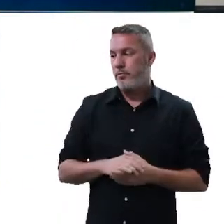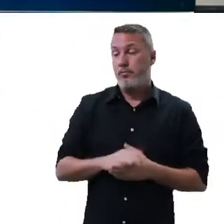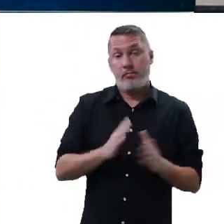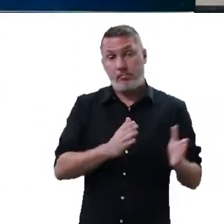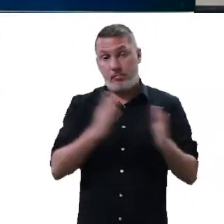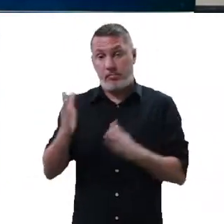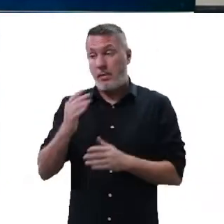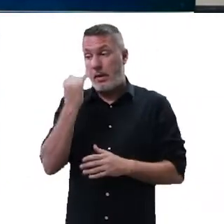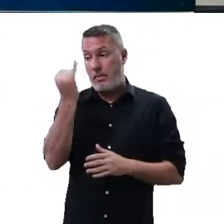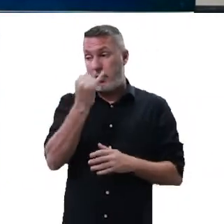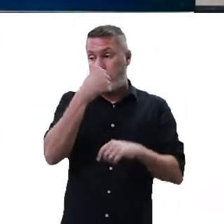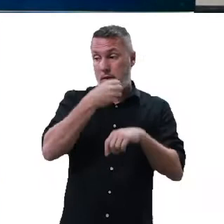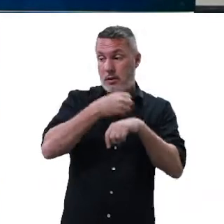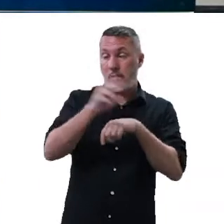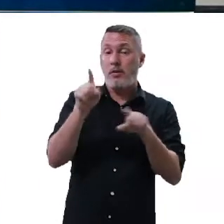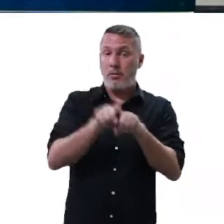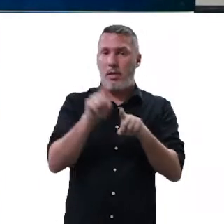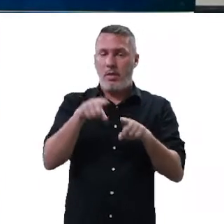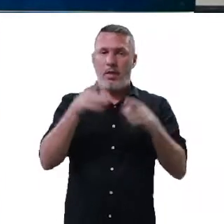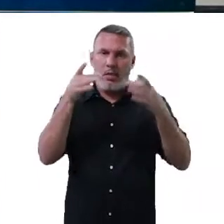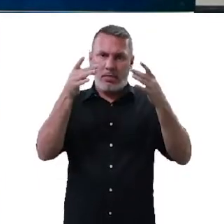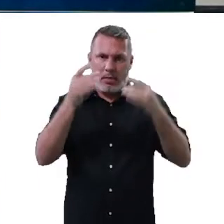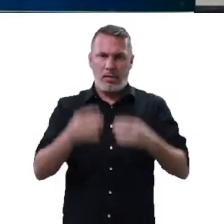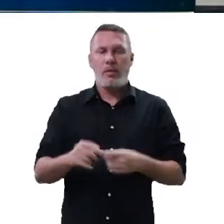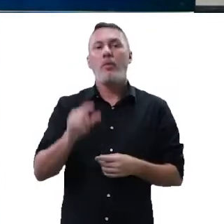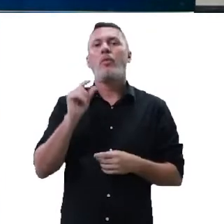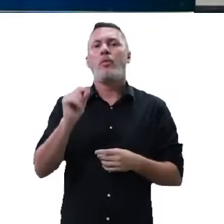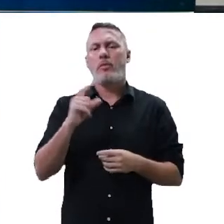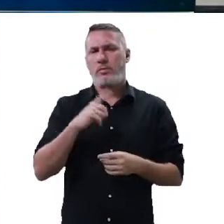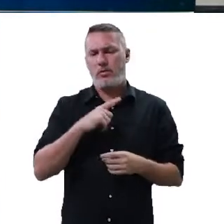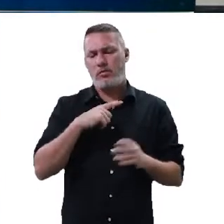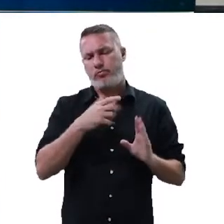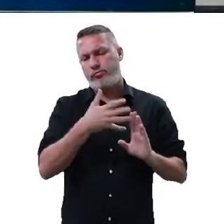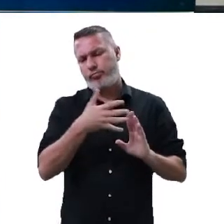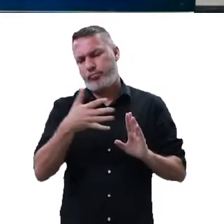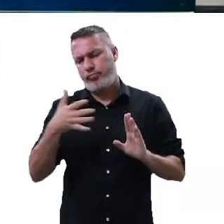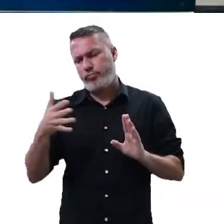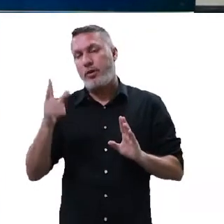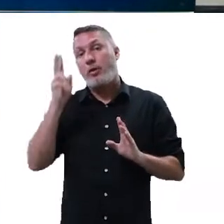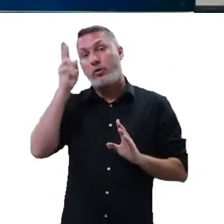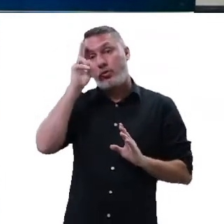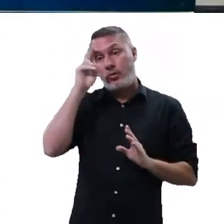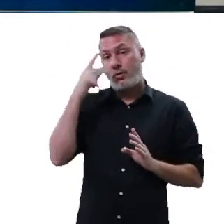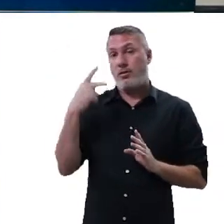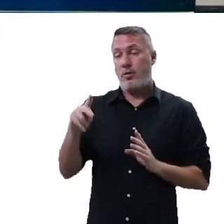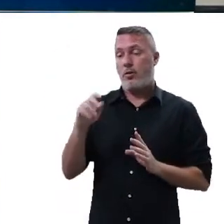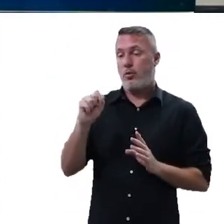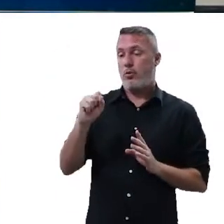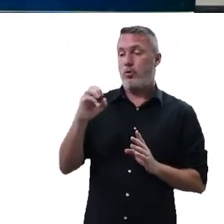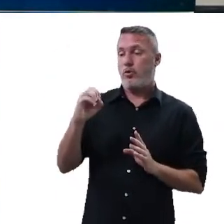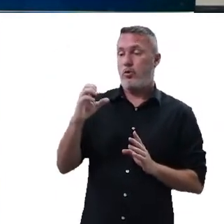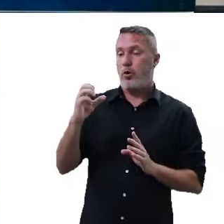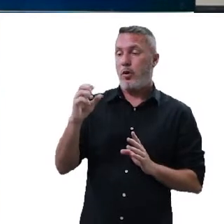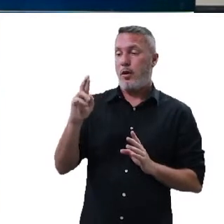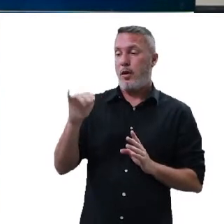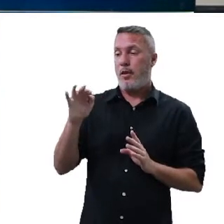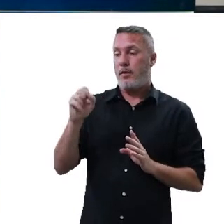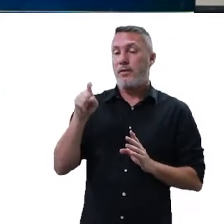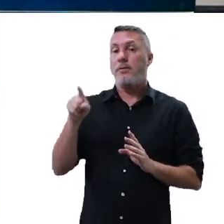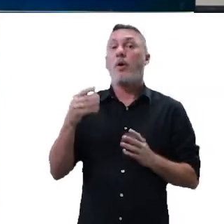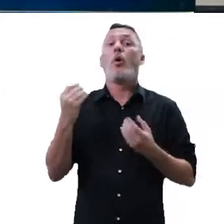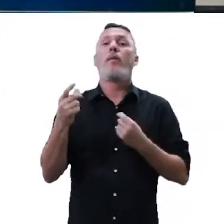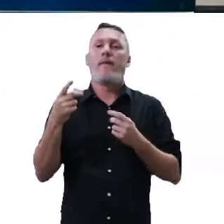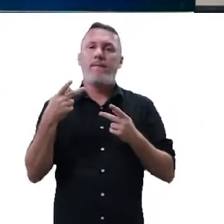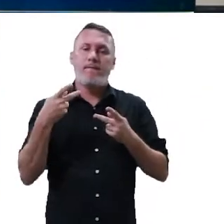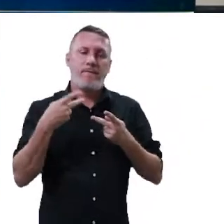ocidental. E aí é importante um detalhe, que a jornada filosófica de Sócrates começa numa